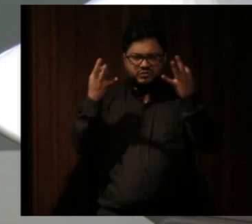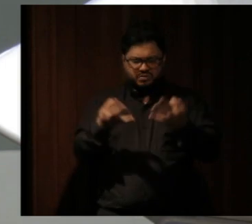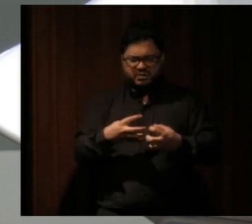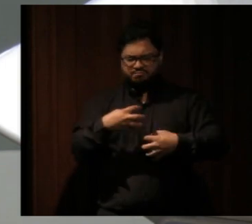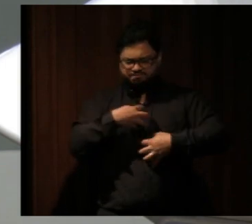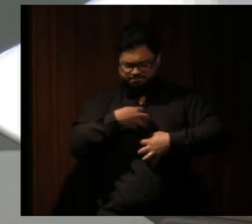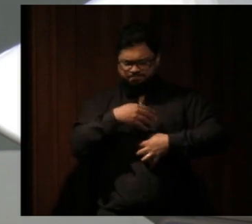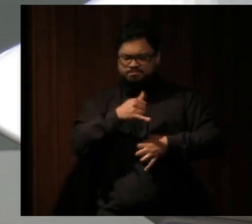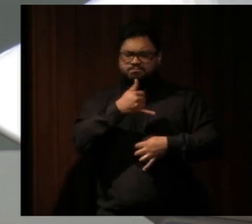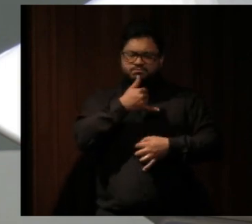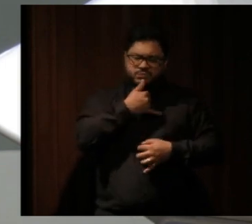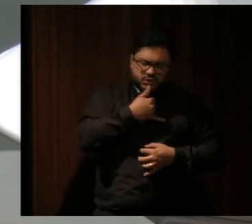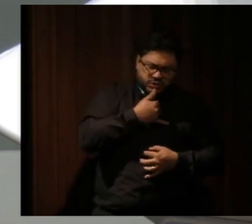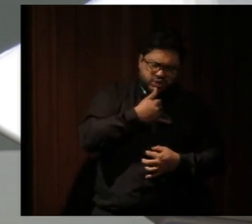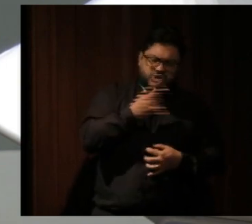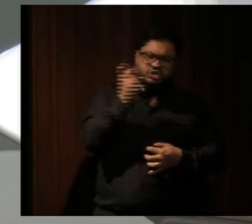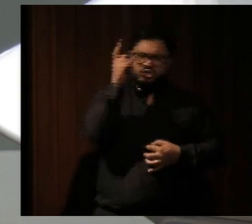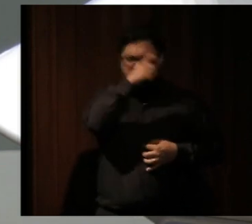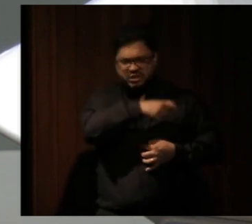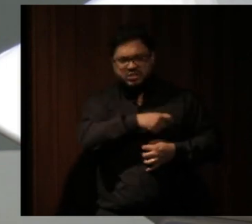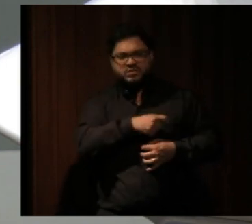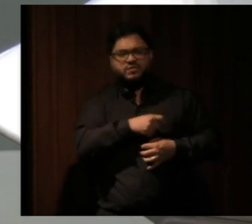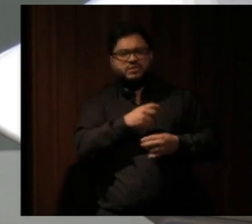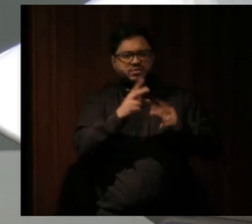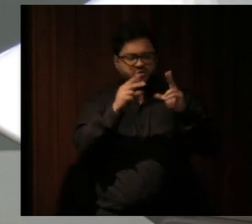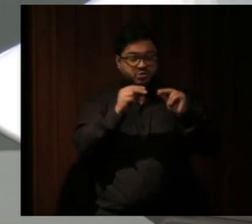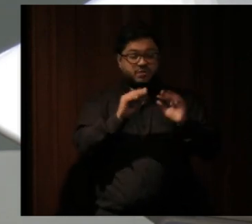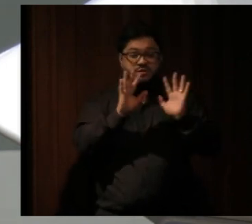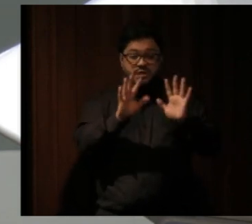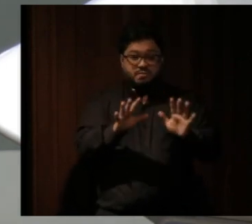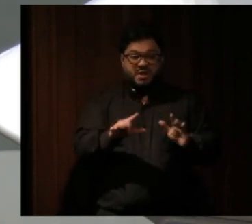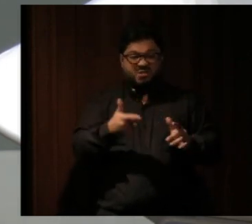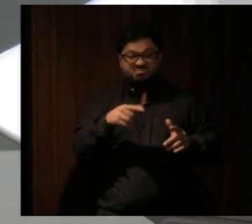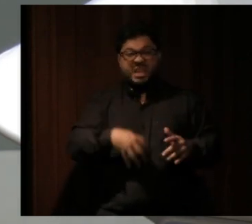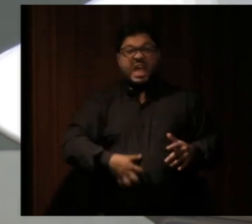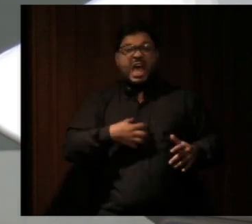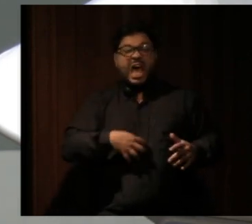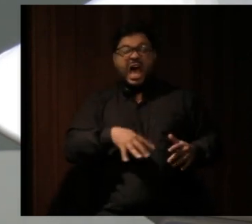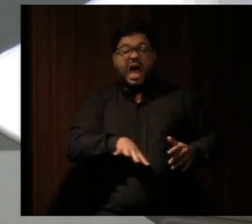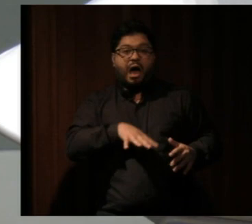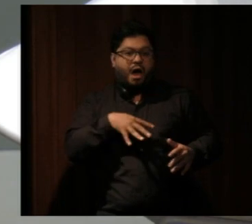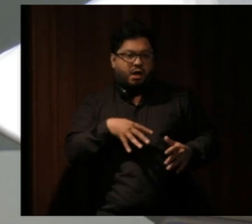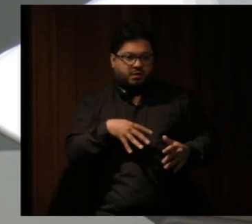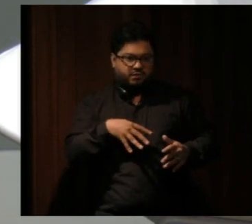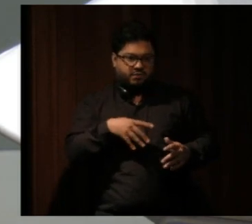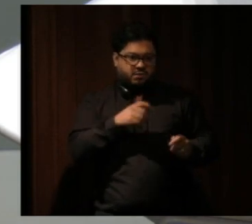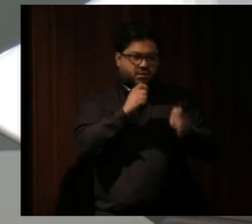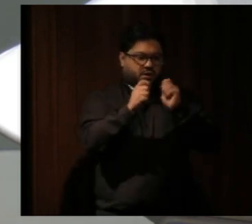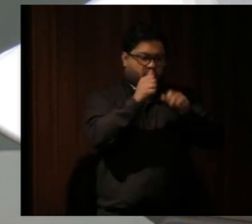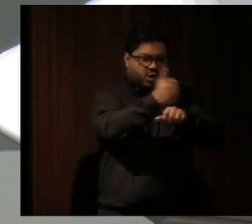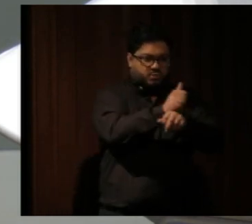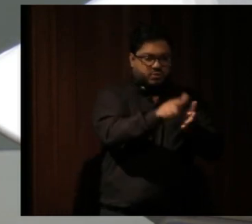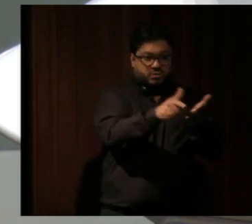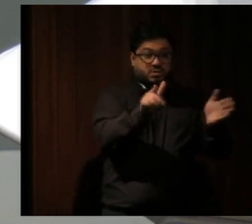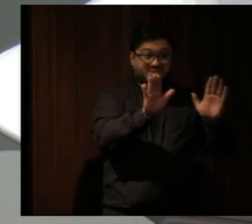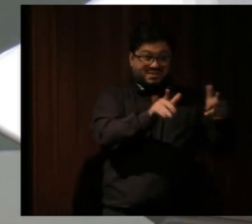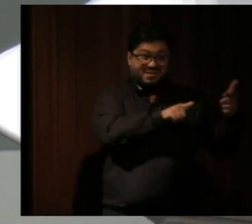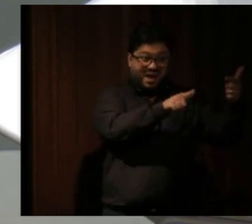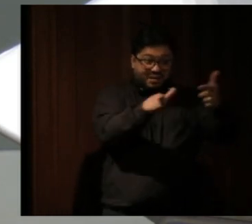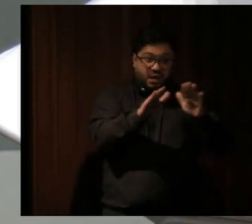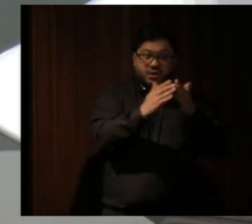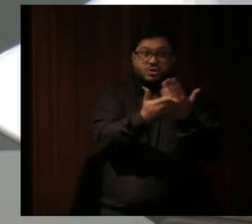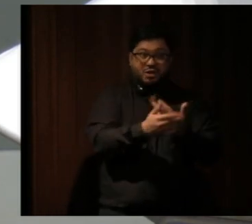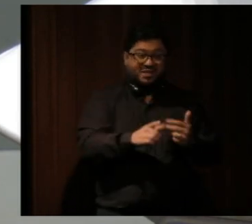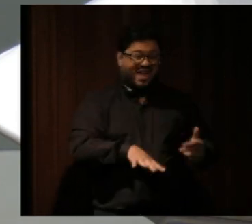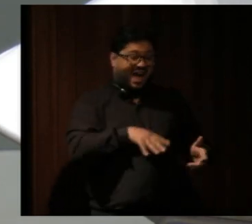lutadas estão tristes é difícil de de de conversar com elas mas elas não tem uma raiva direcionada aos jornalistas no caso de ataques à escolas Elas